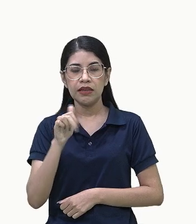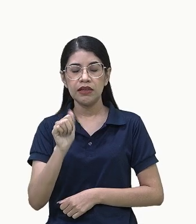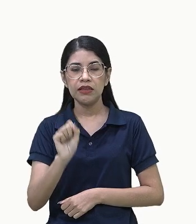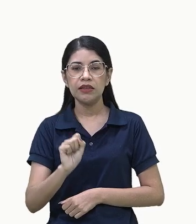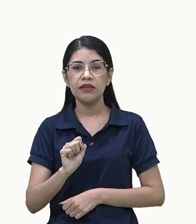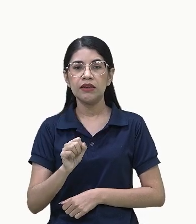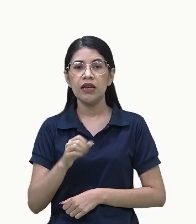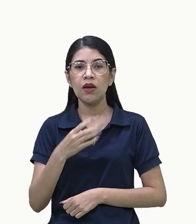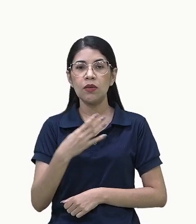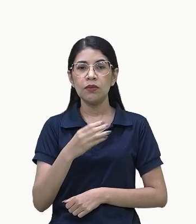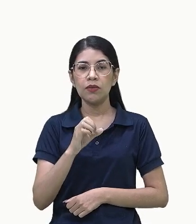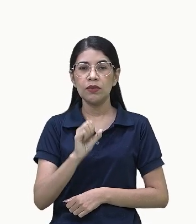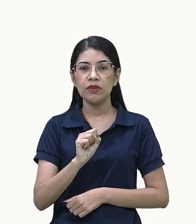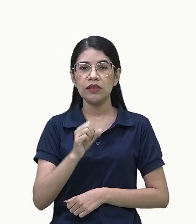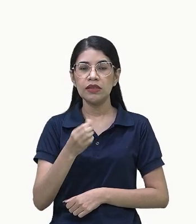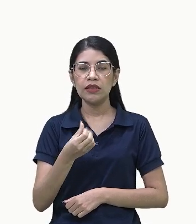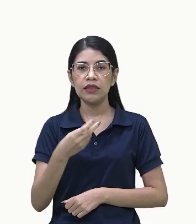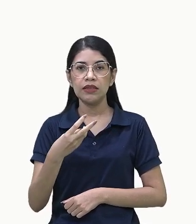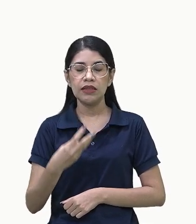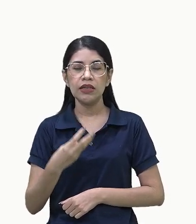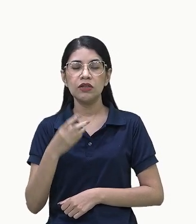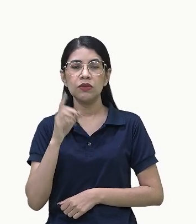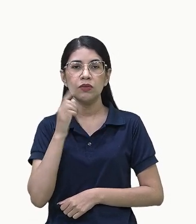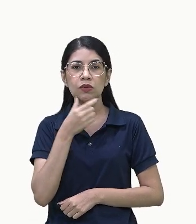4.963 vêm do Reino Unido,